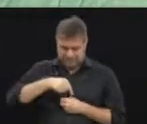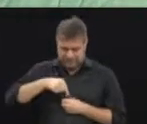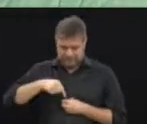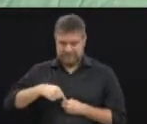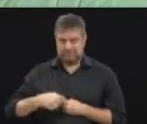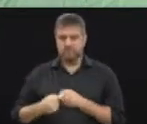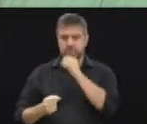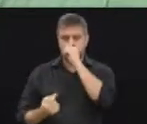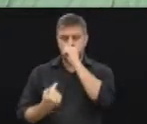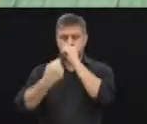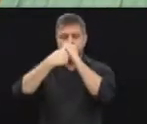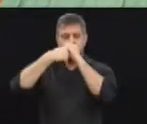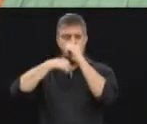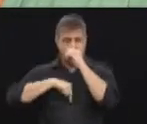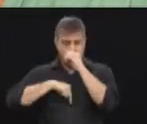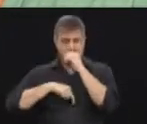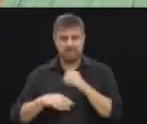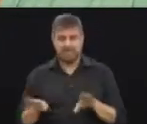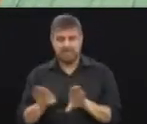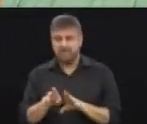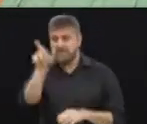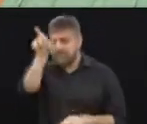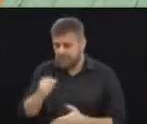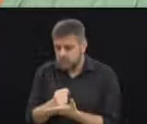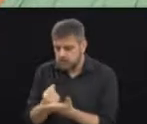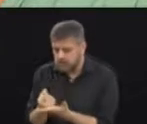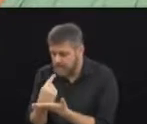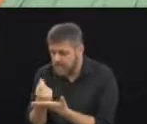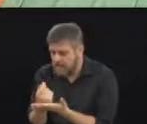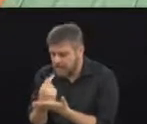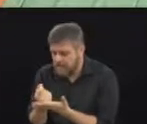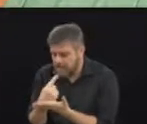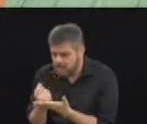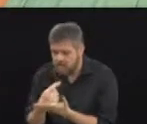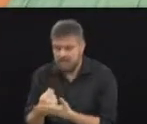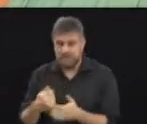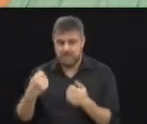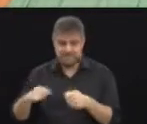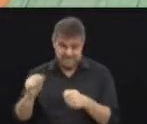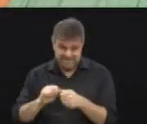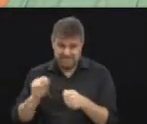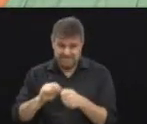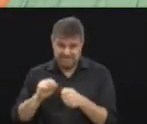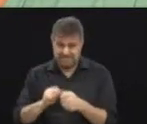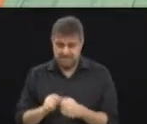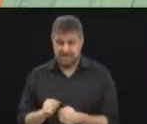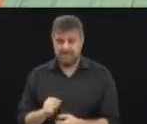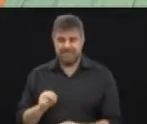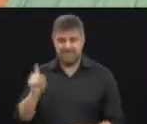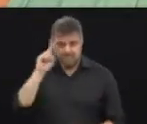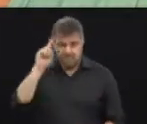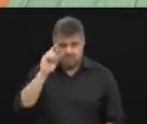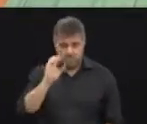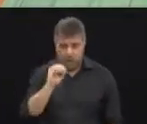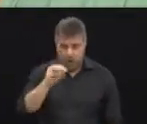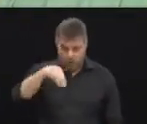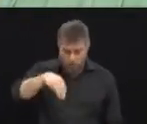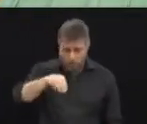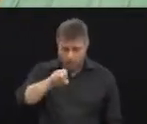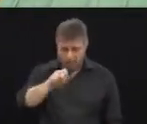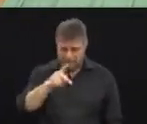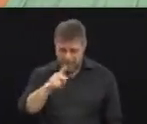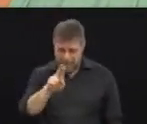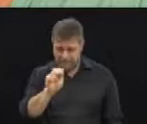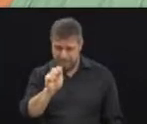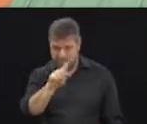menos invasivo. E ainda, aquele paciente que melhorou com remédio, mas ele tem que fazer uso do seu omeprazol ou